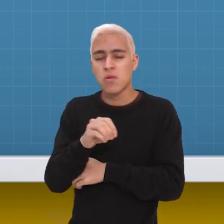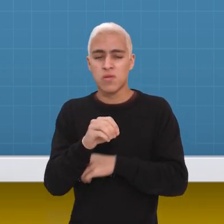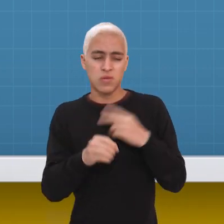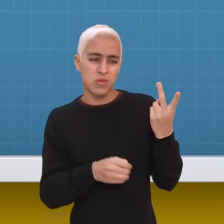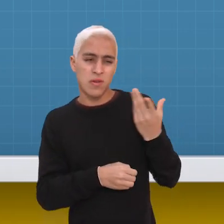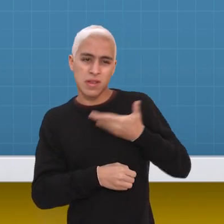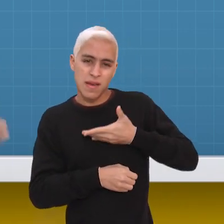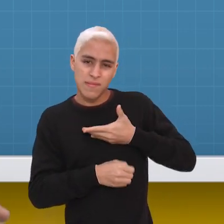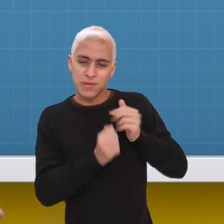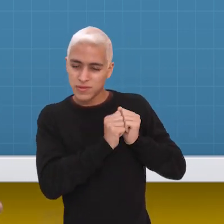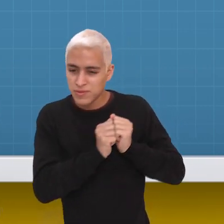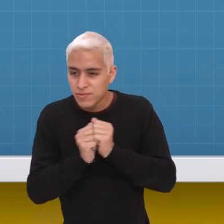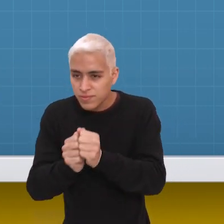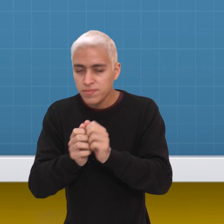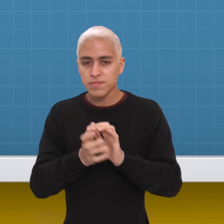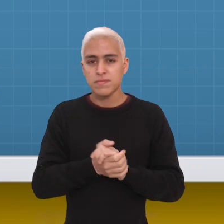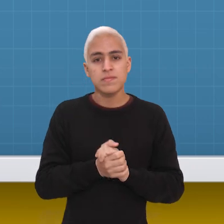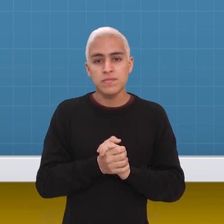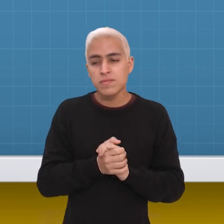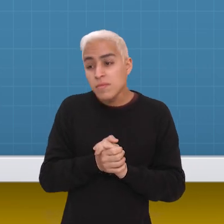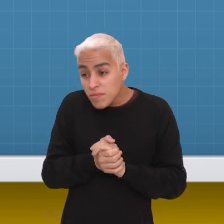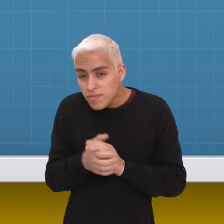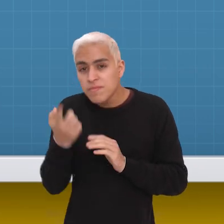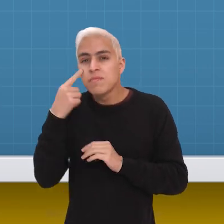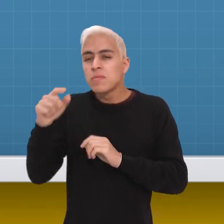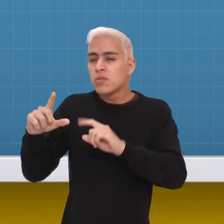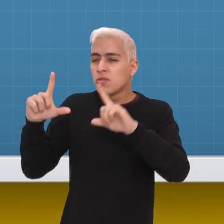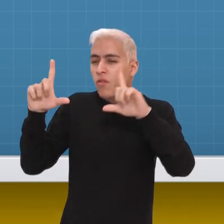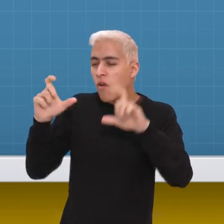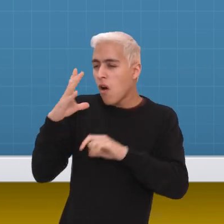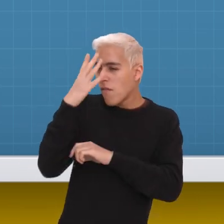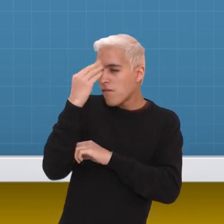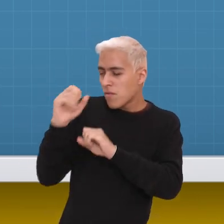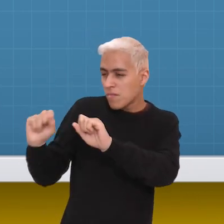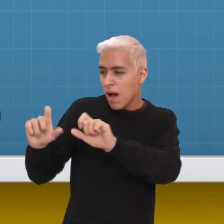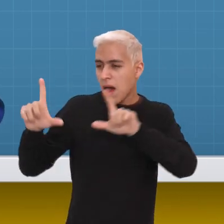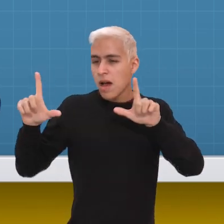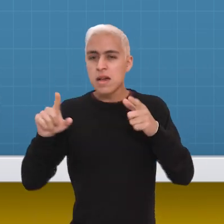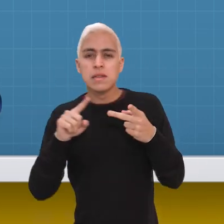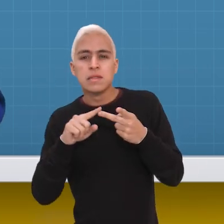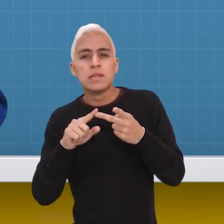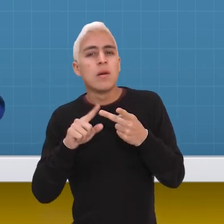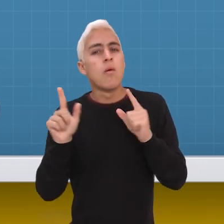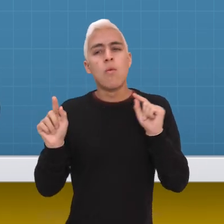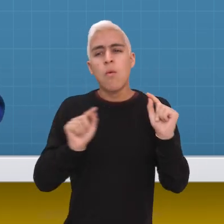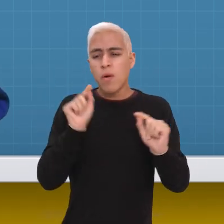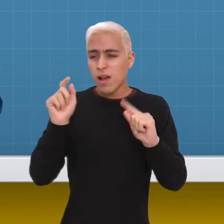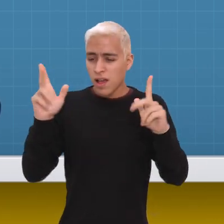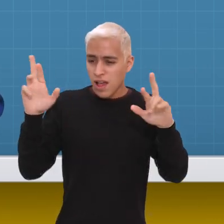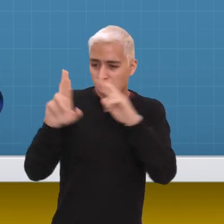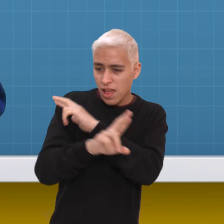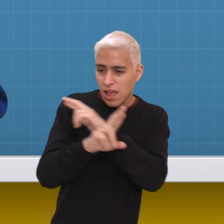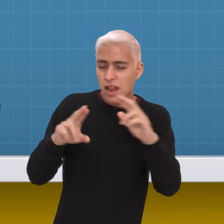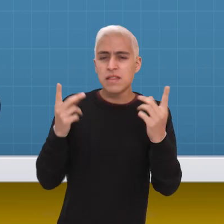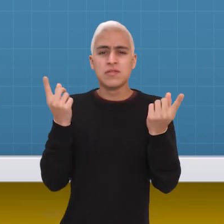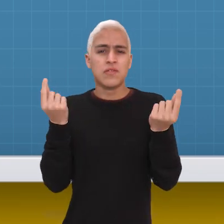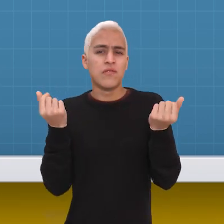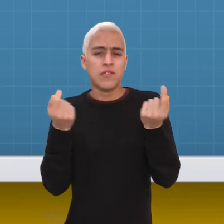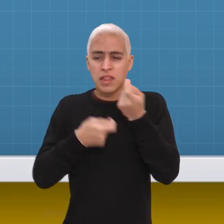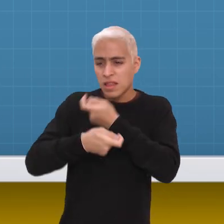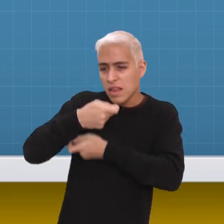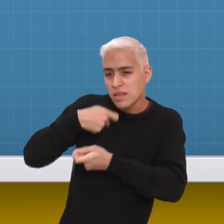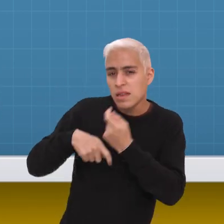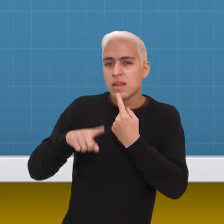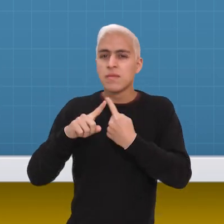amiguinhos. Nessa visita nós contamos fotografias, nós fizemos algumas relações